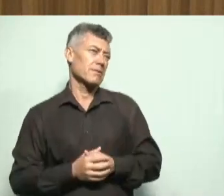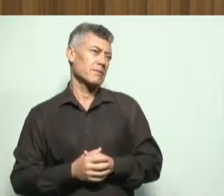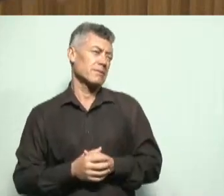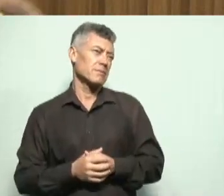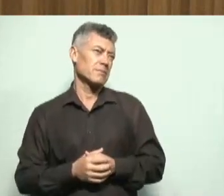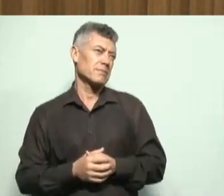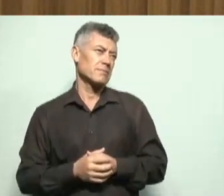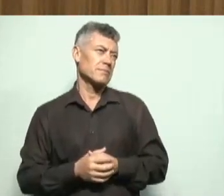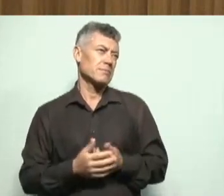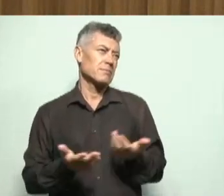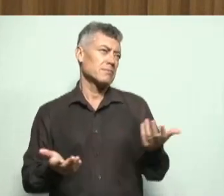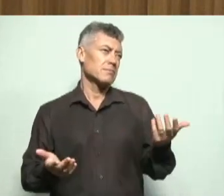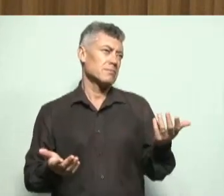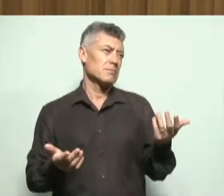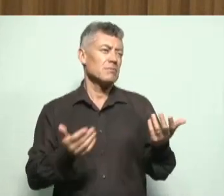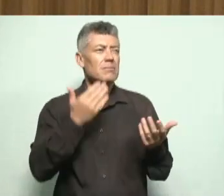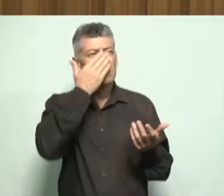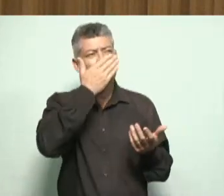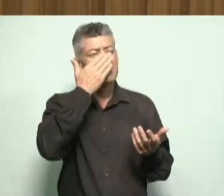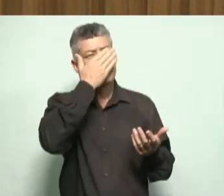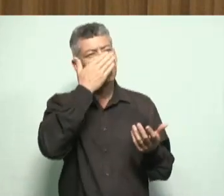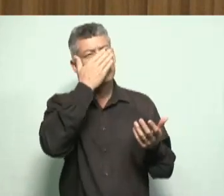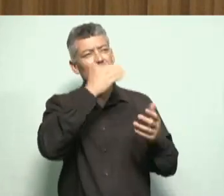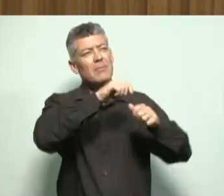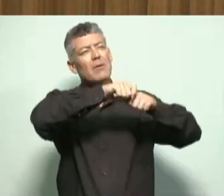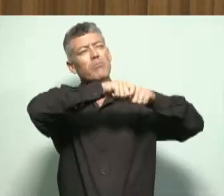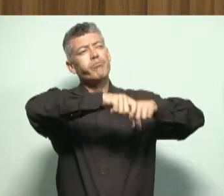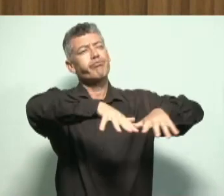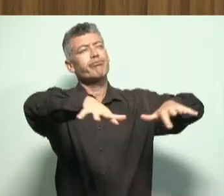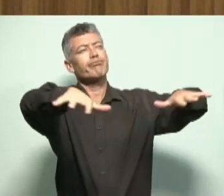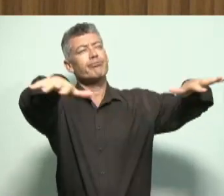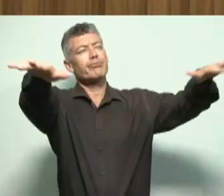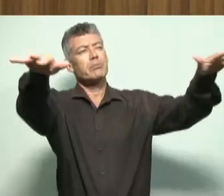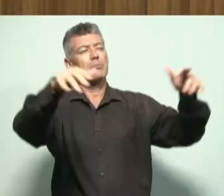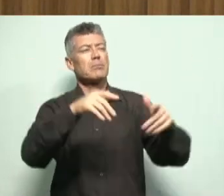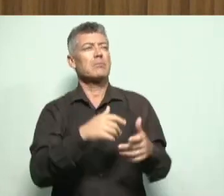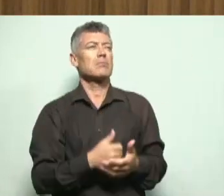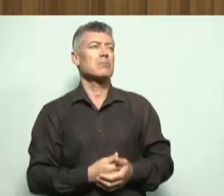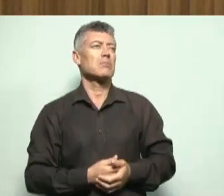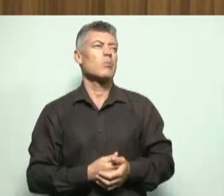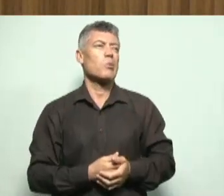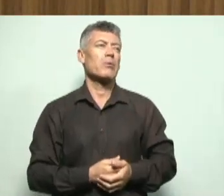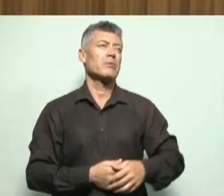É, só se for unir a prostituição, unir a depravação,